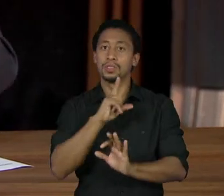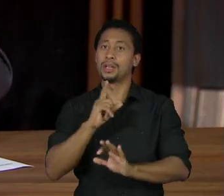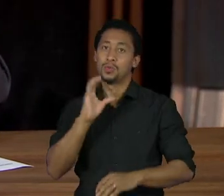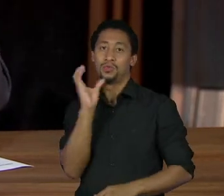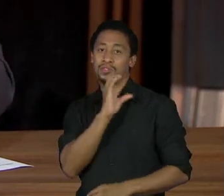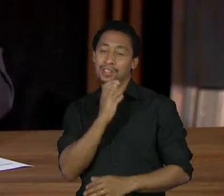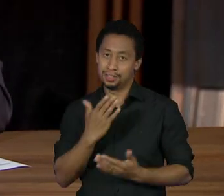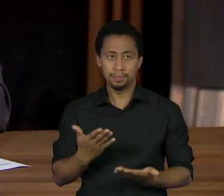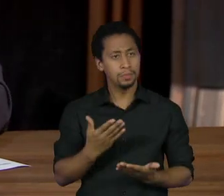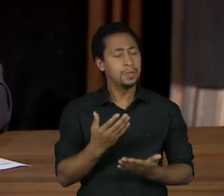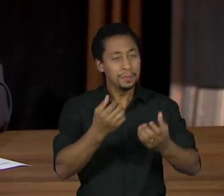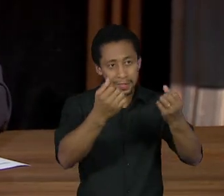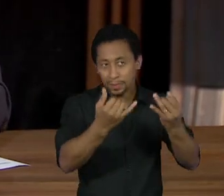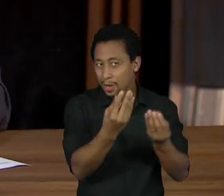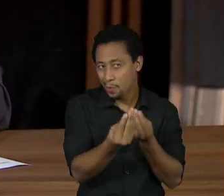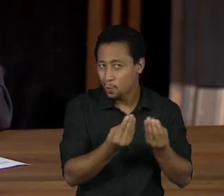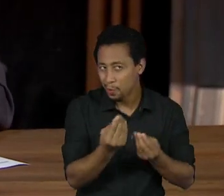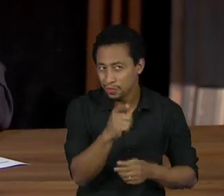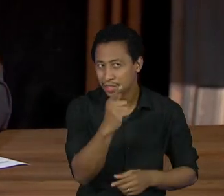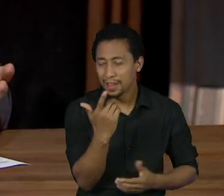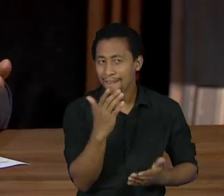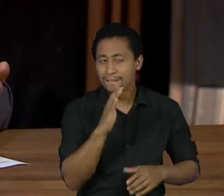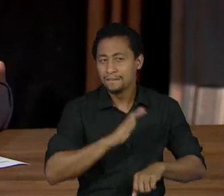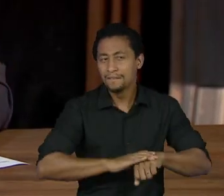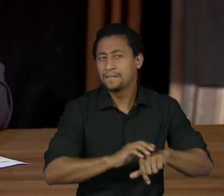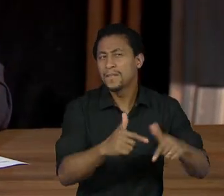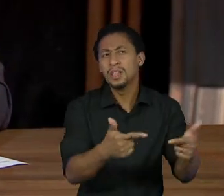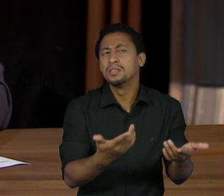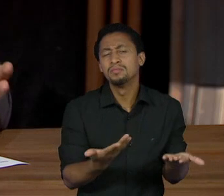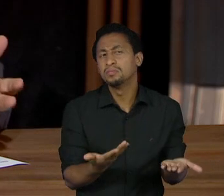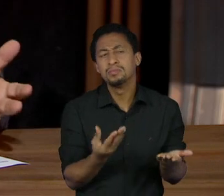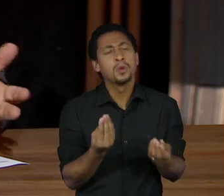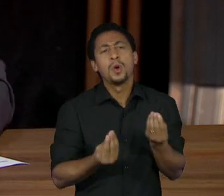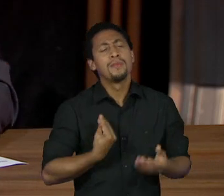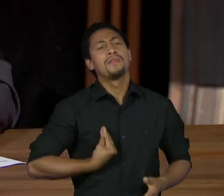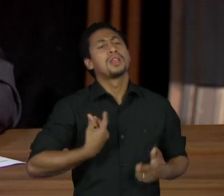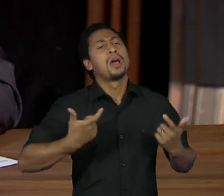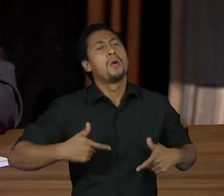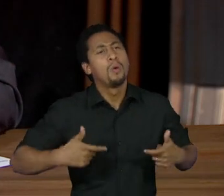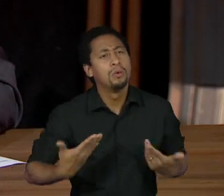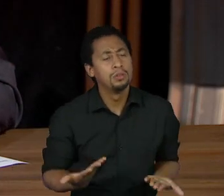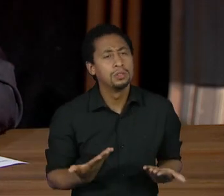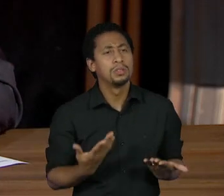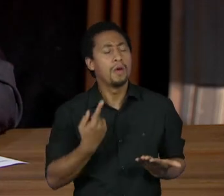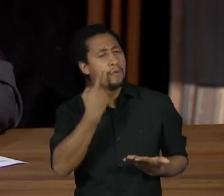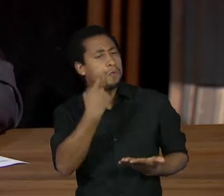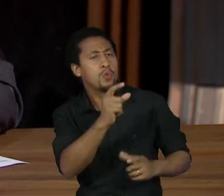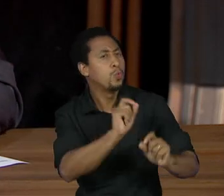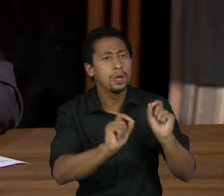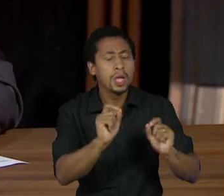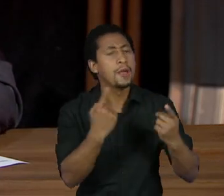aproximou disso? Você estava onde? O que você viu? O que te atraiu para Abrace a